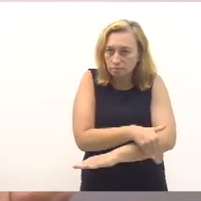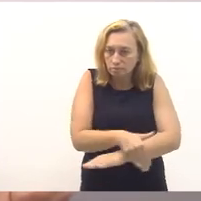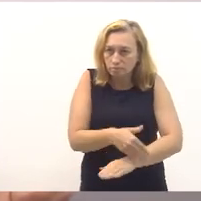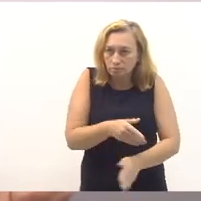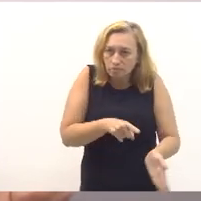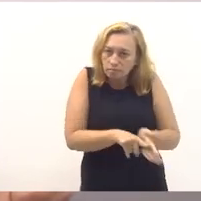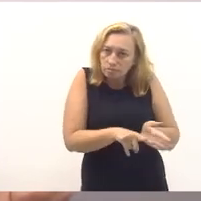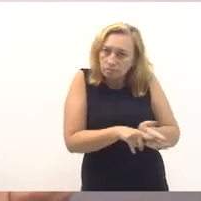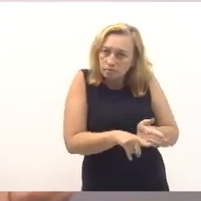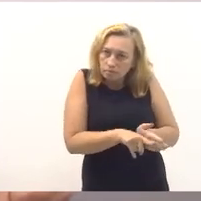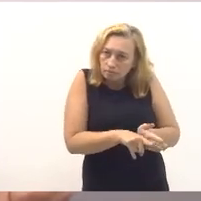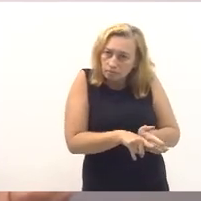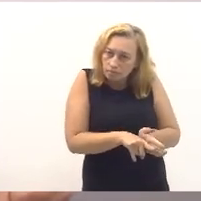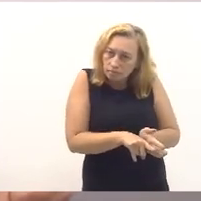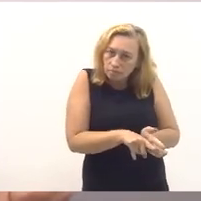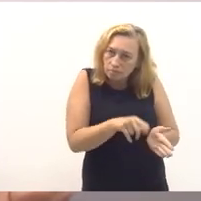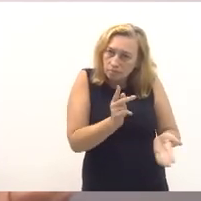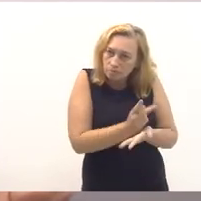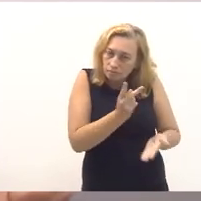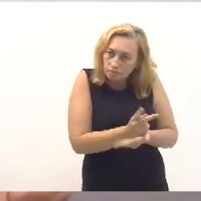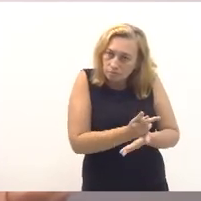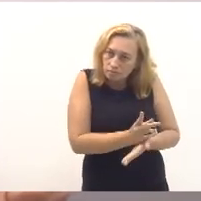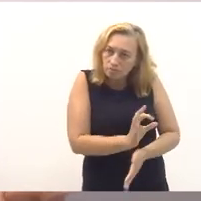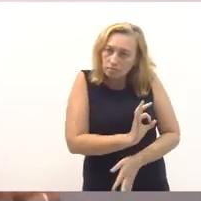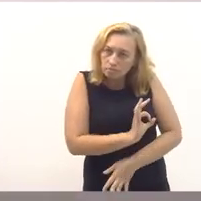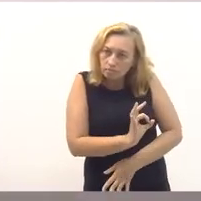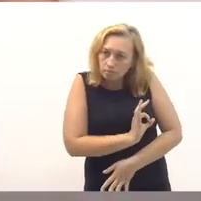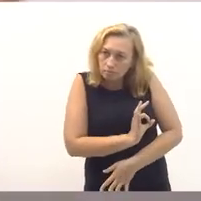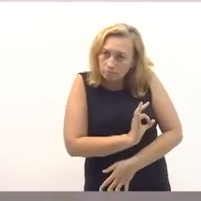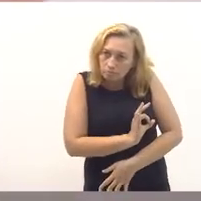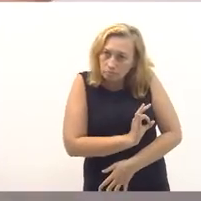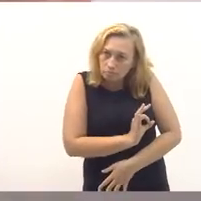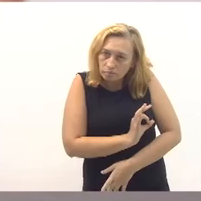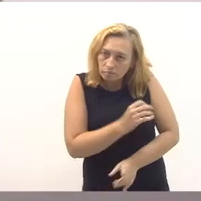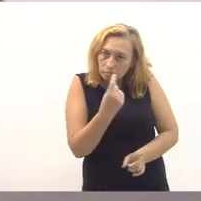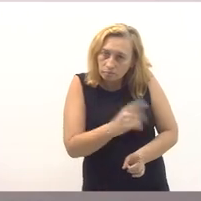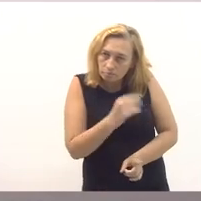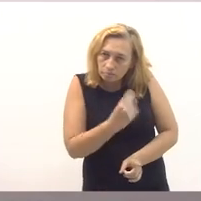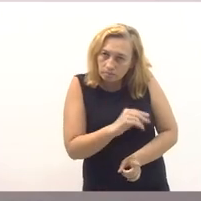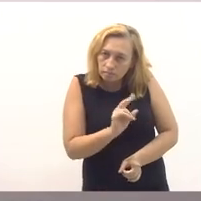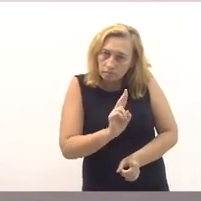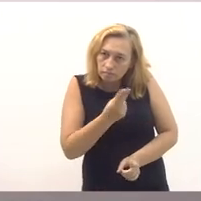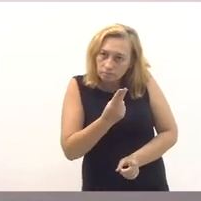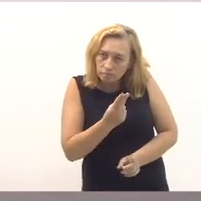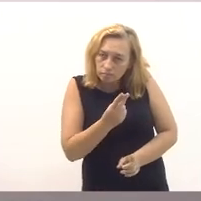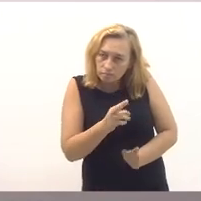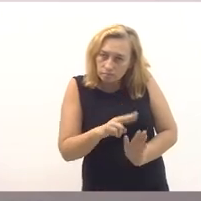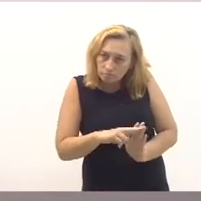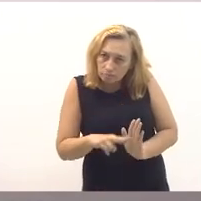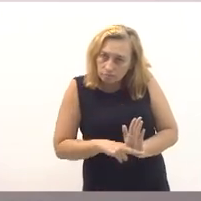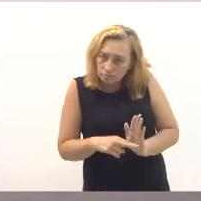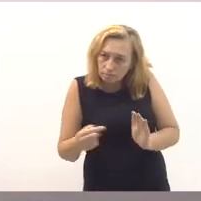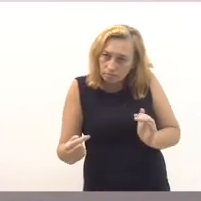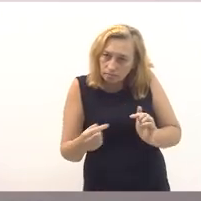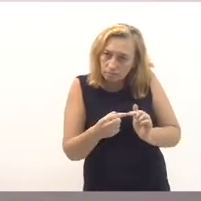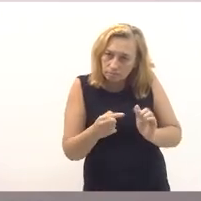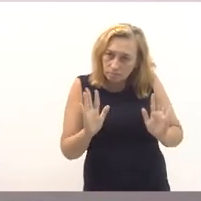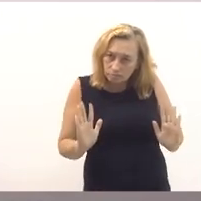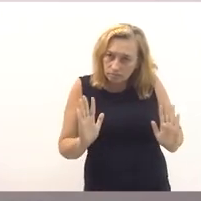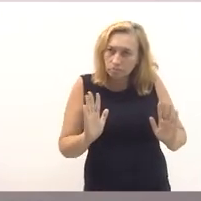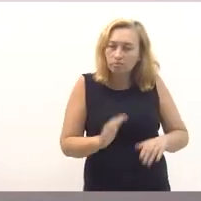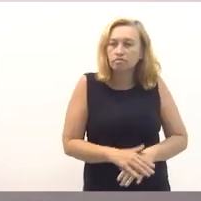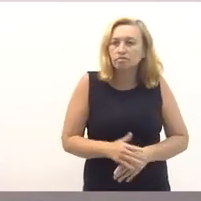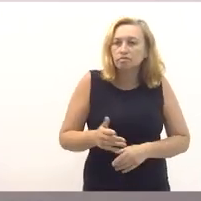interrogatório e regular do PM com esculacho ou com o procedimento de acordo com a lei a câmera agora